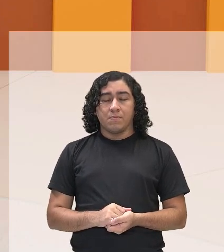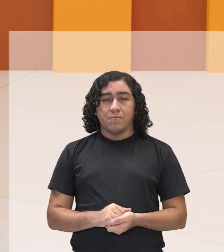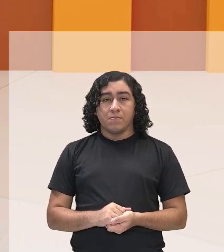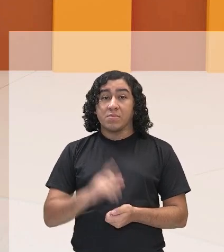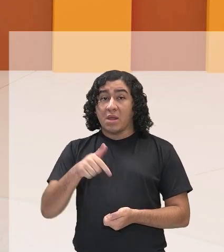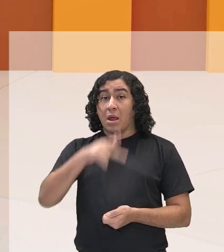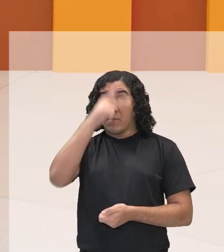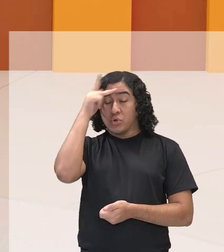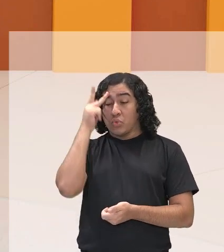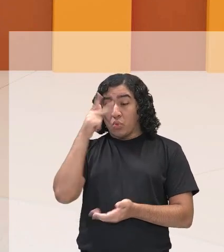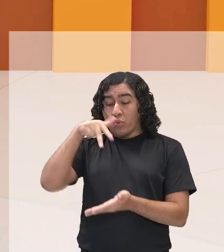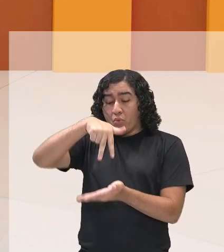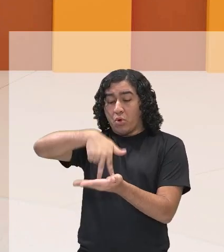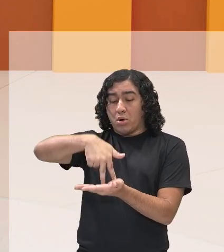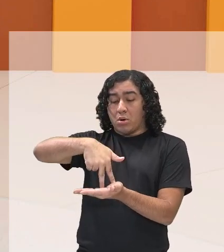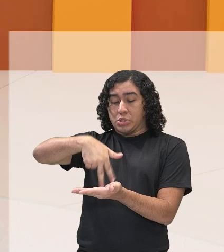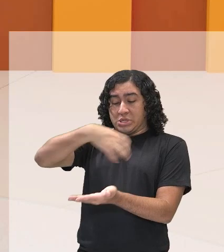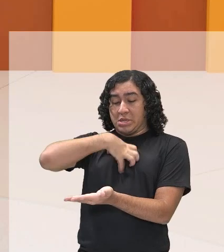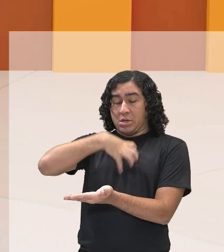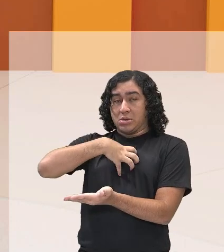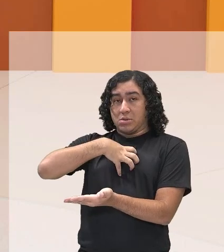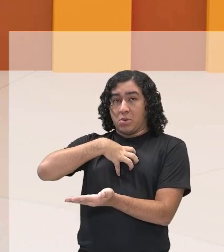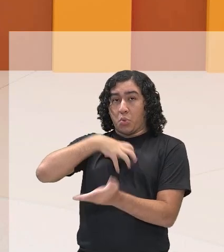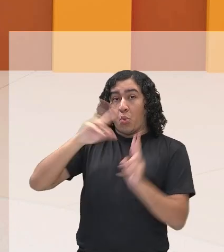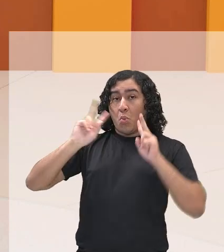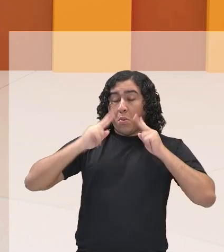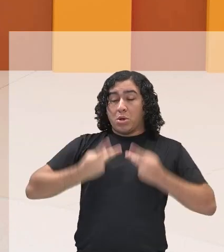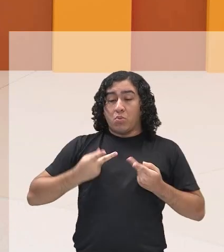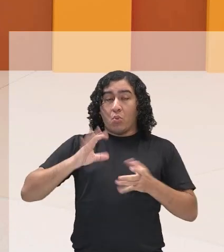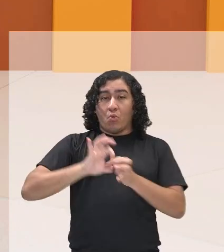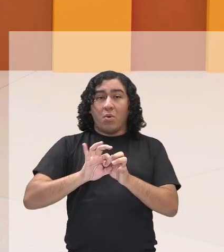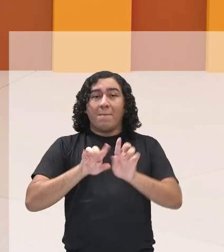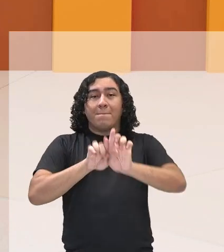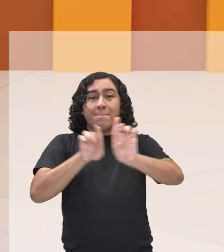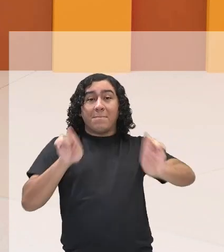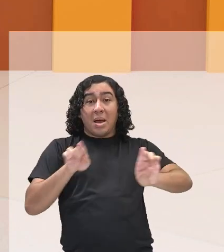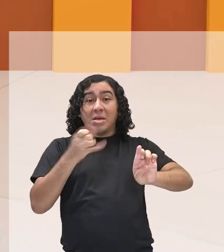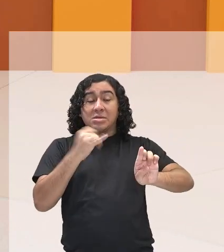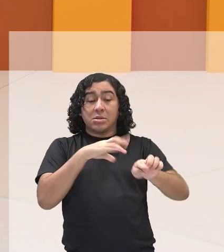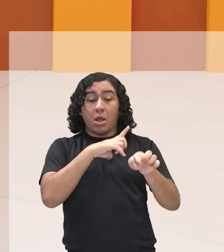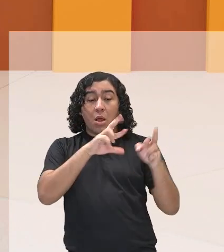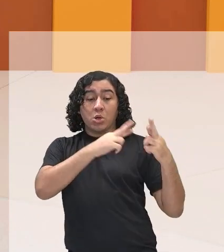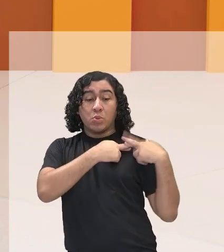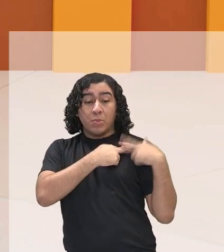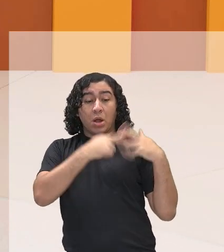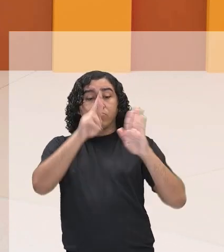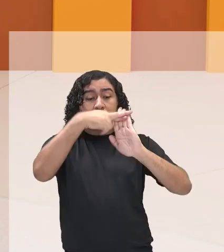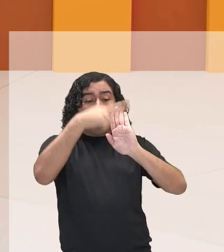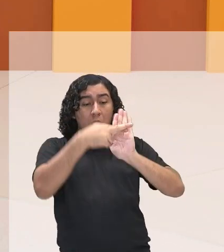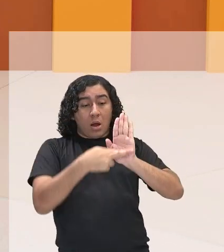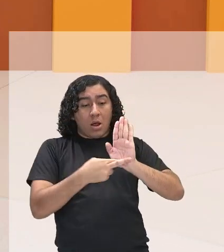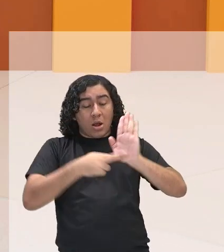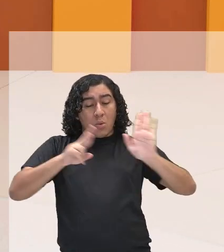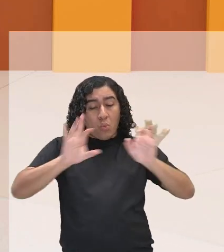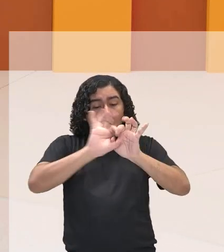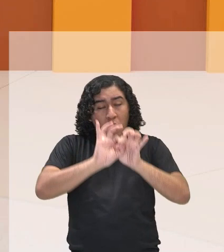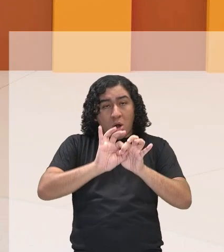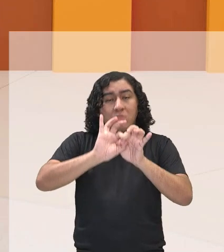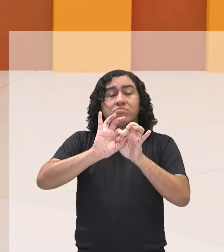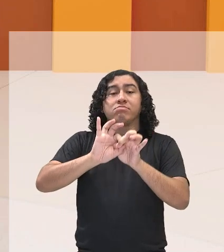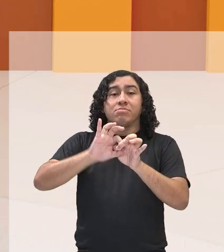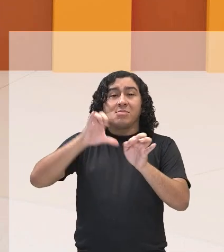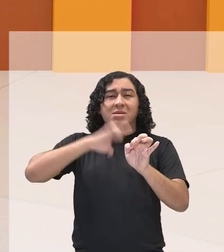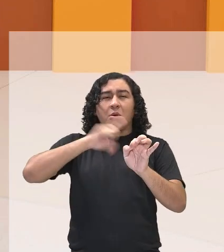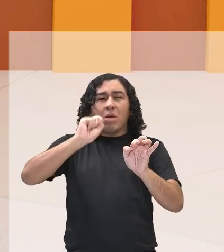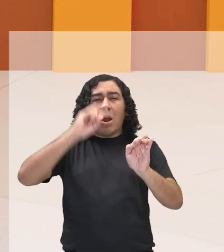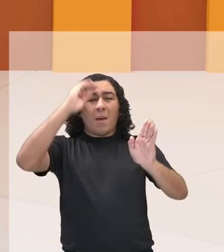sujeito, dessa condição humana. Agora, os valores é que vão me podando a ter um comportamento melhor, a seguir